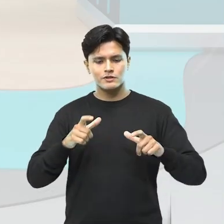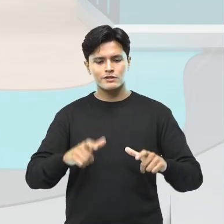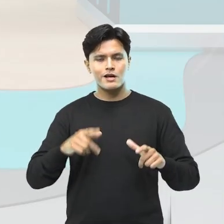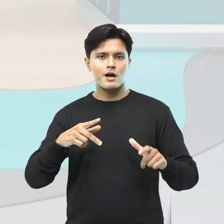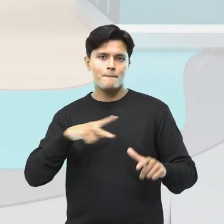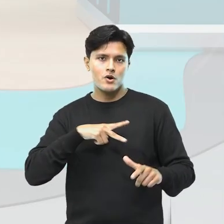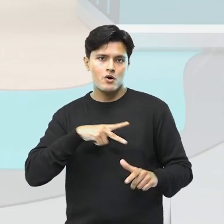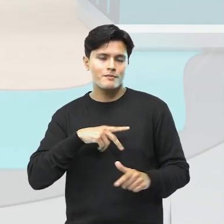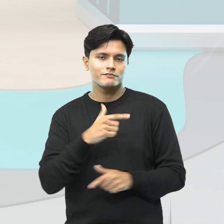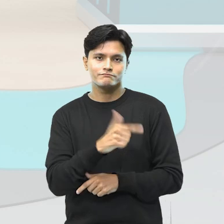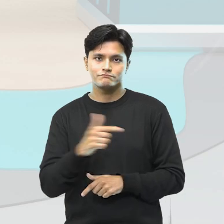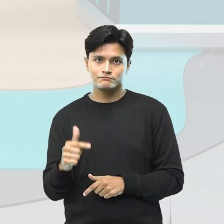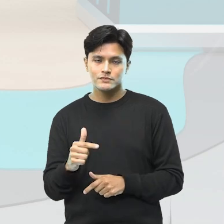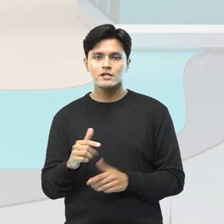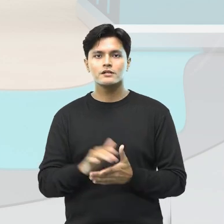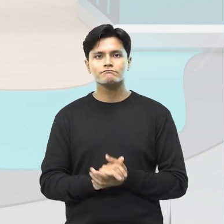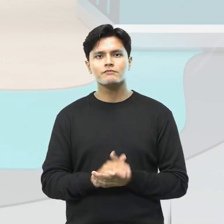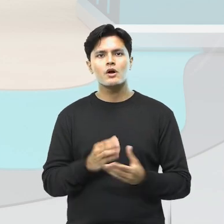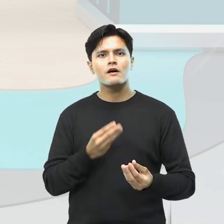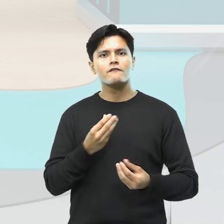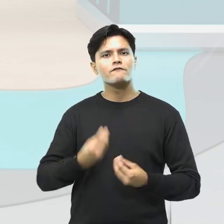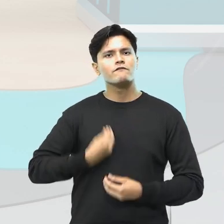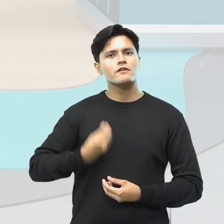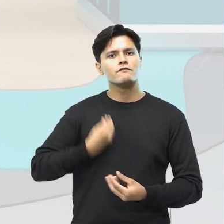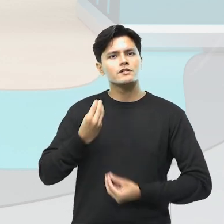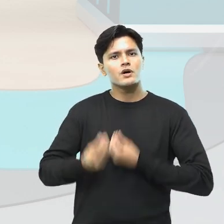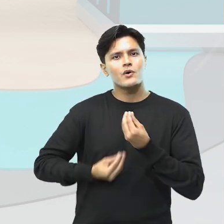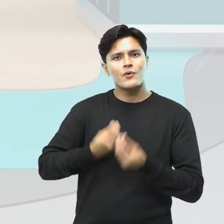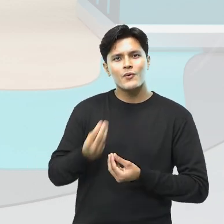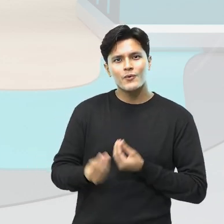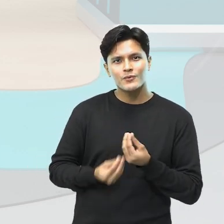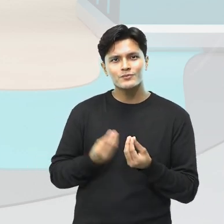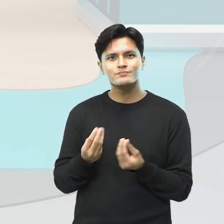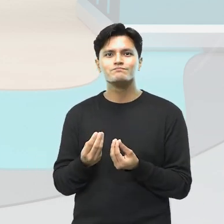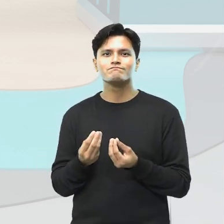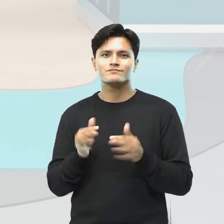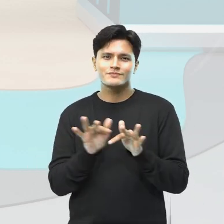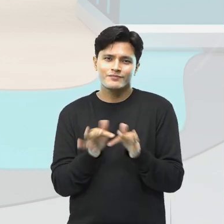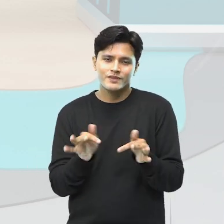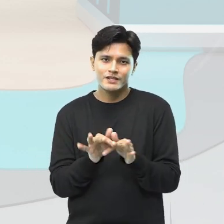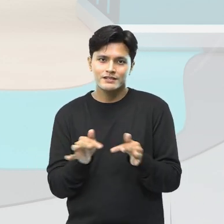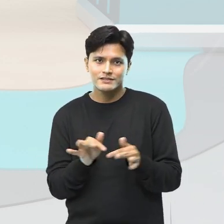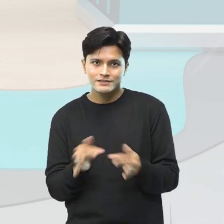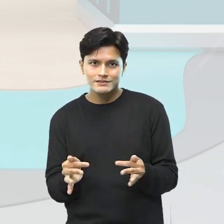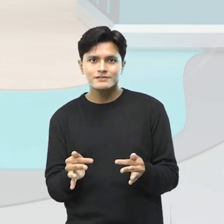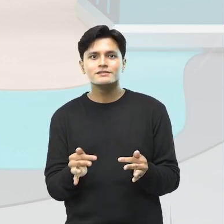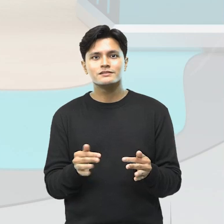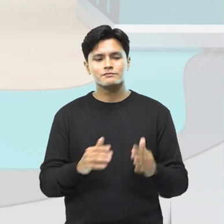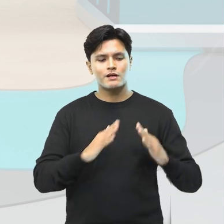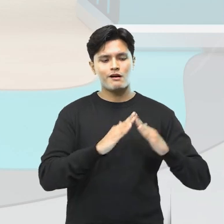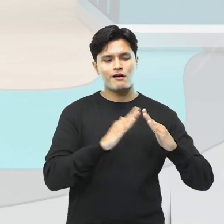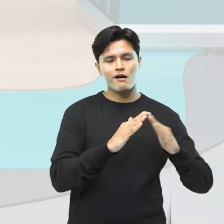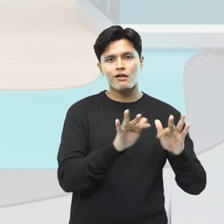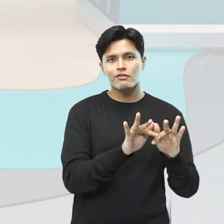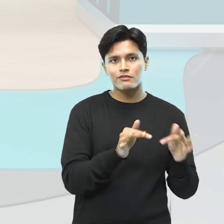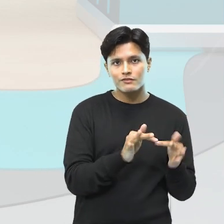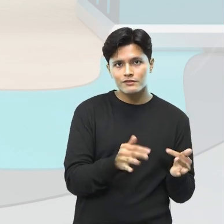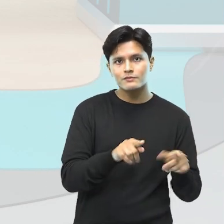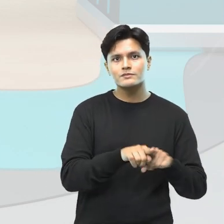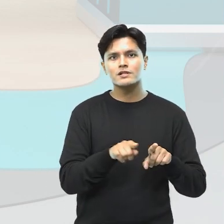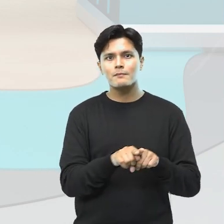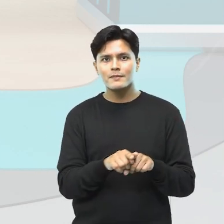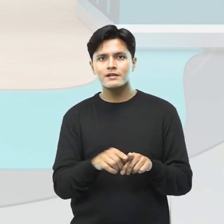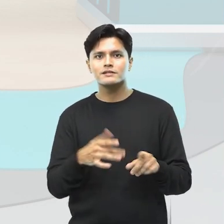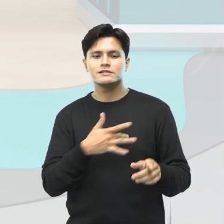As condições de vida elas eram extremamente precárias, com moradias simples de taipa, escassez de serviços de saúde